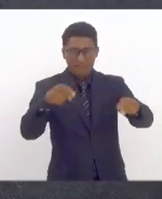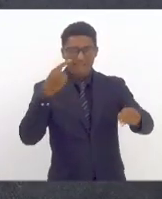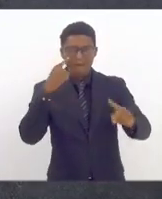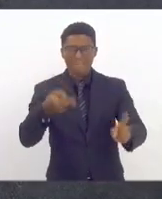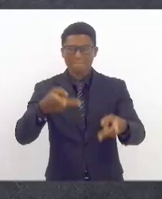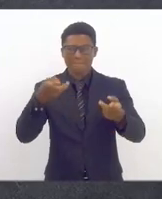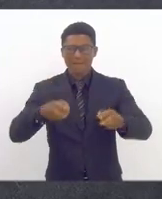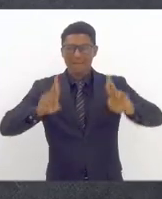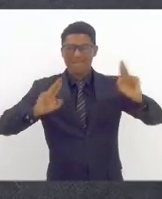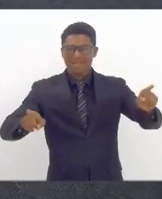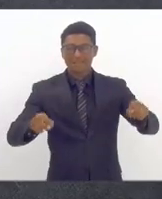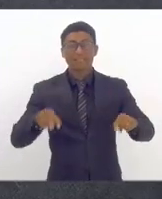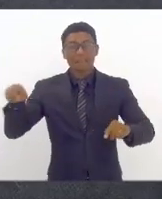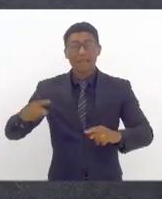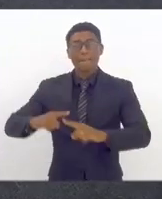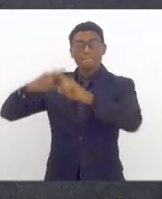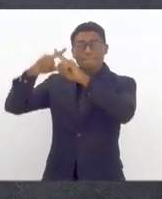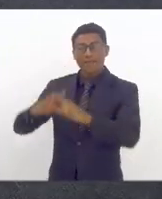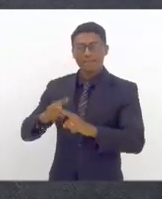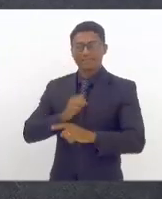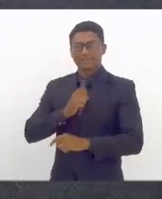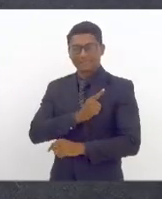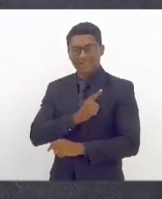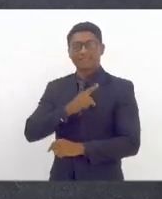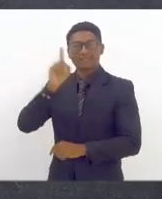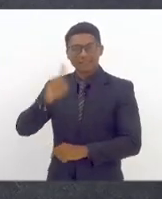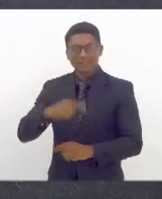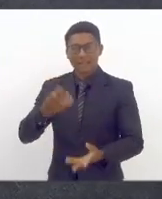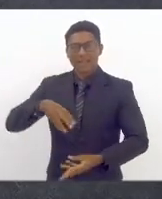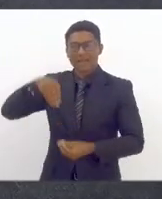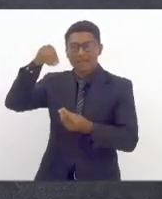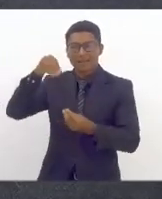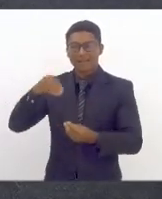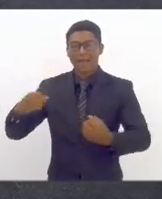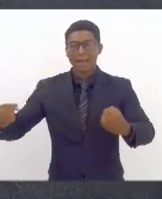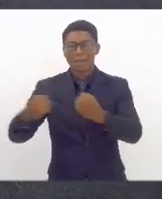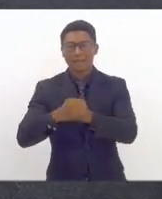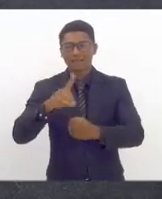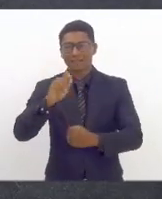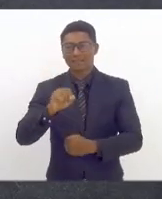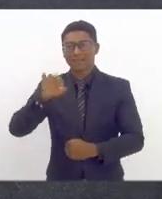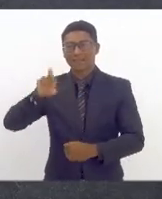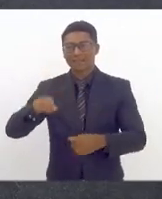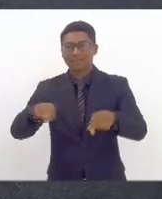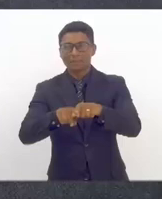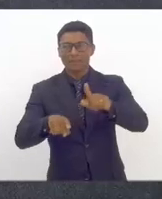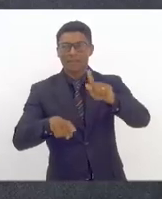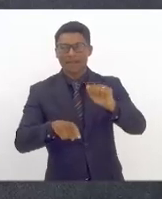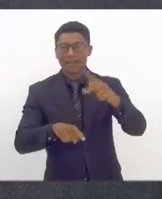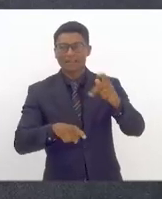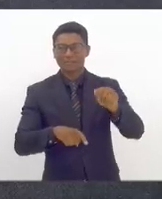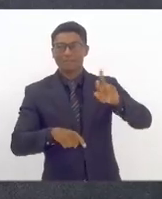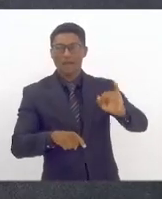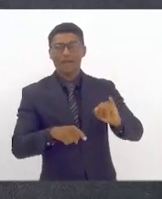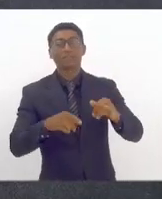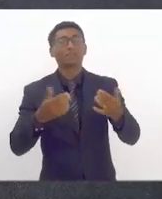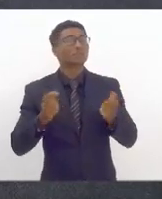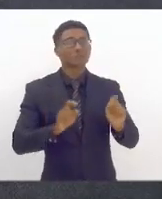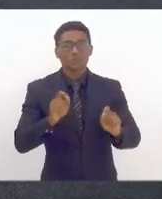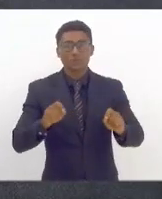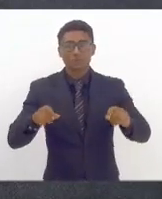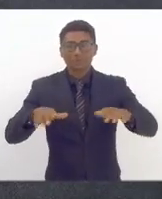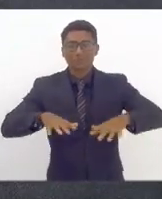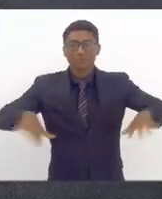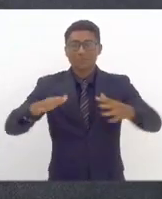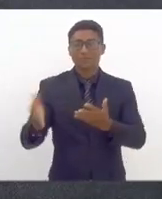batalha do tanque Essa é a alma do freestyle forte abraço e pro meu Manu Gaspari fazendo acontecer para